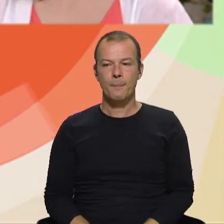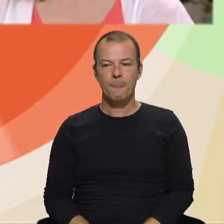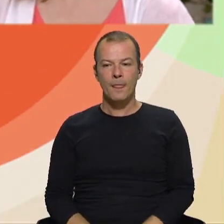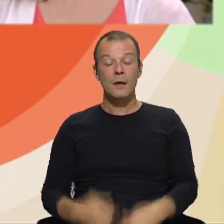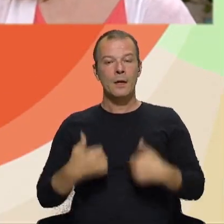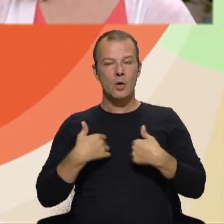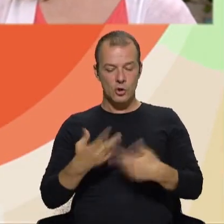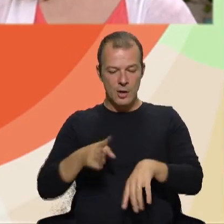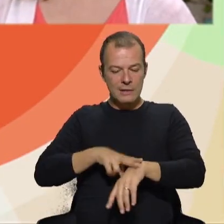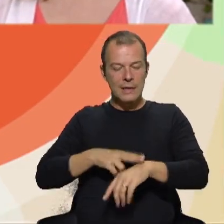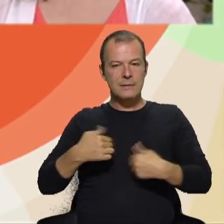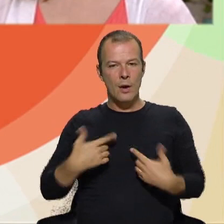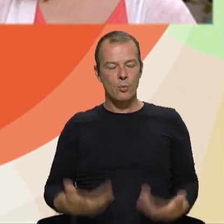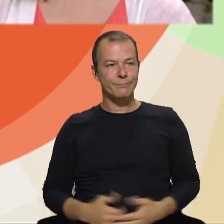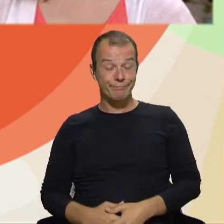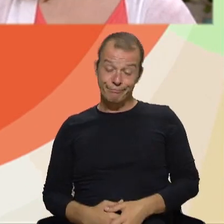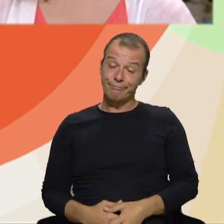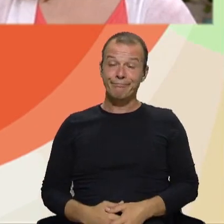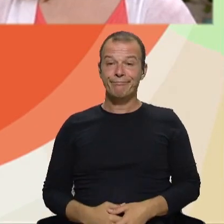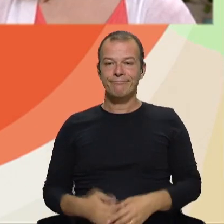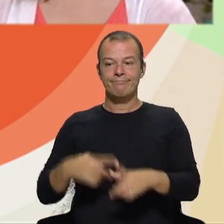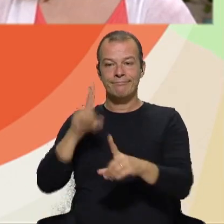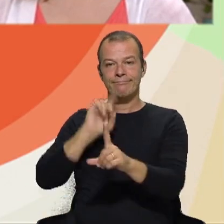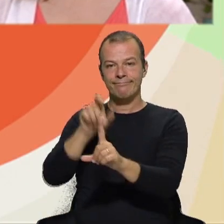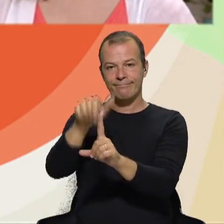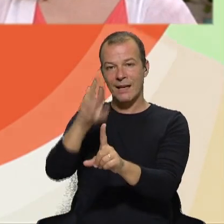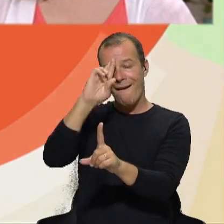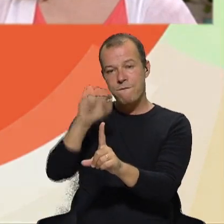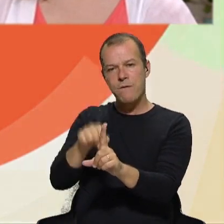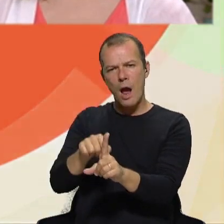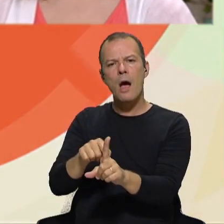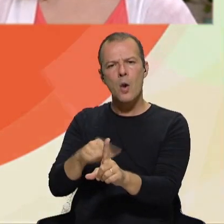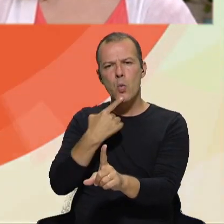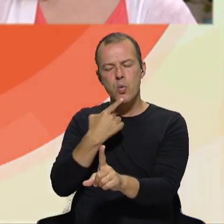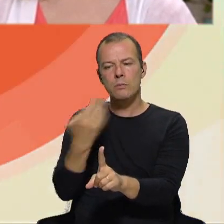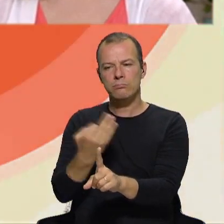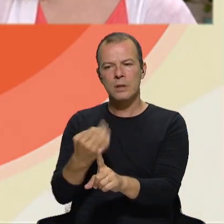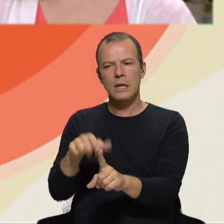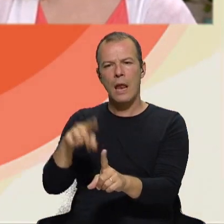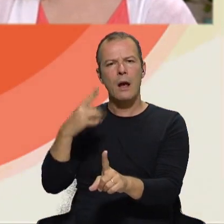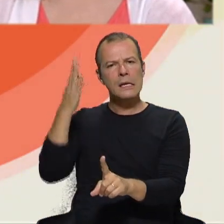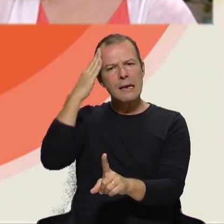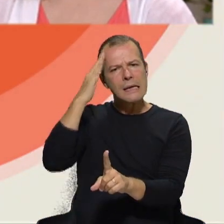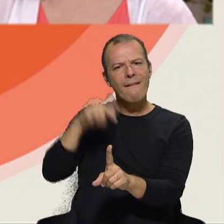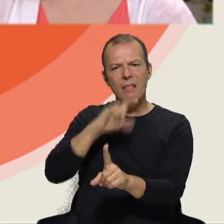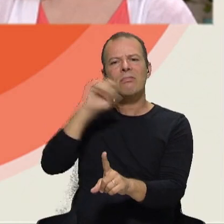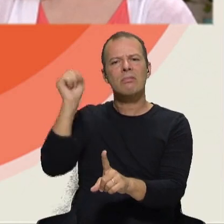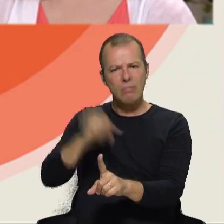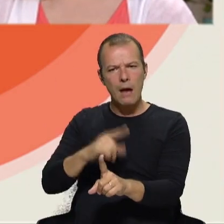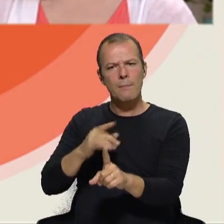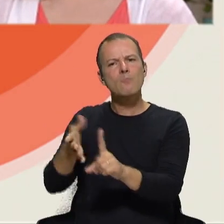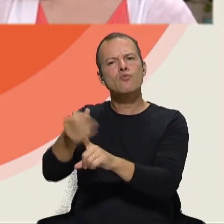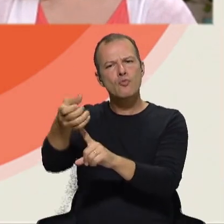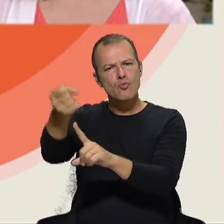nós, direção, é realmente a resiliência e o reconhecimento que tem capacidades para ir sempre